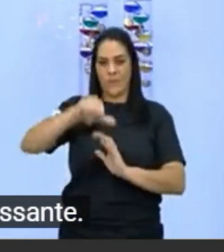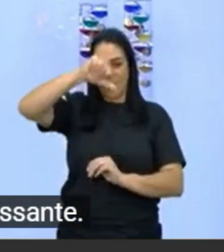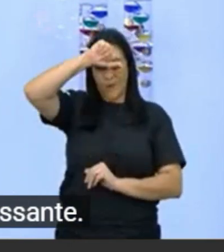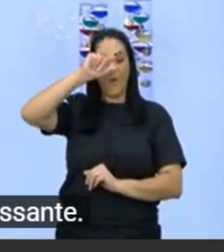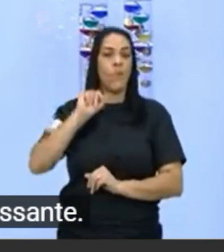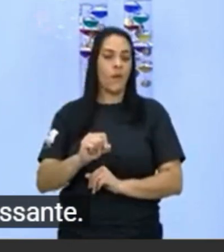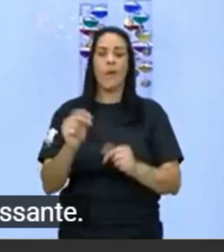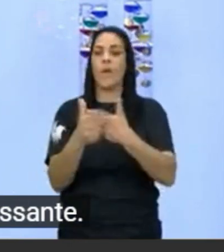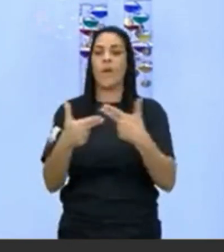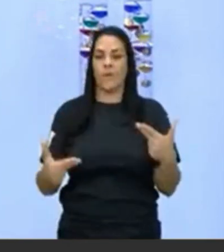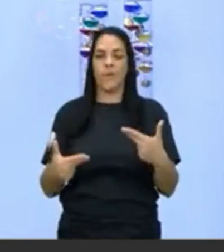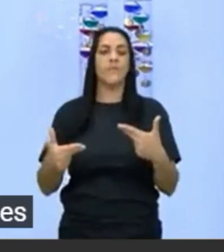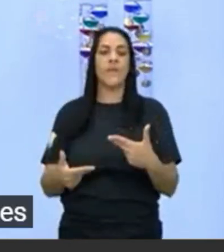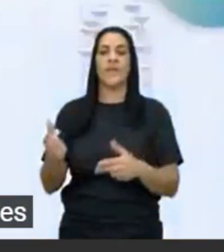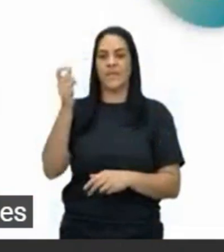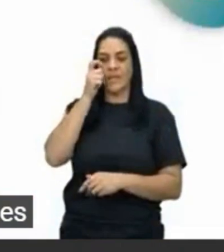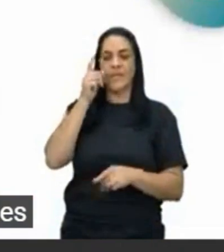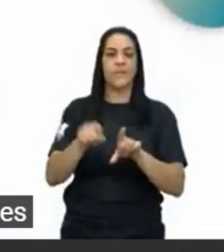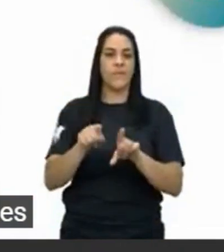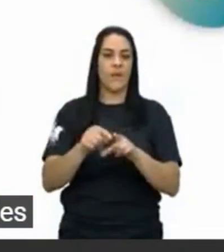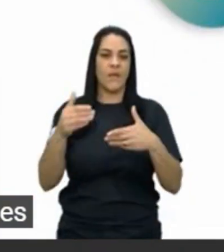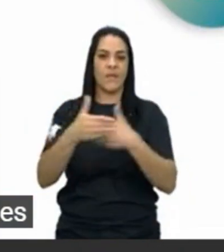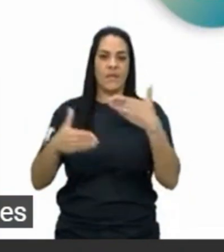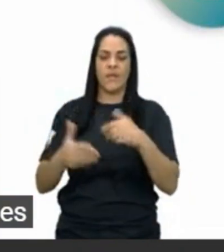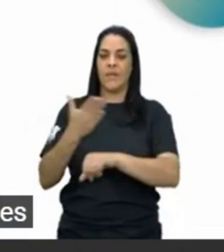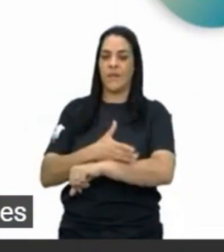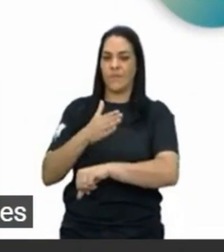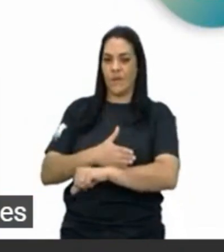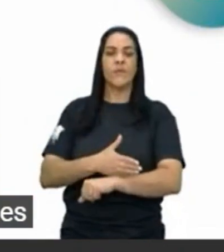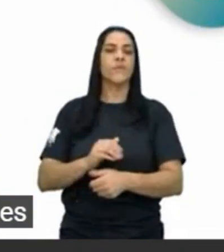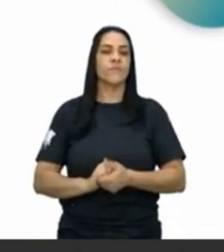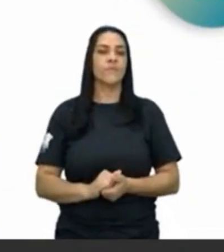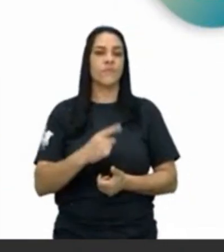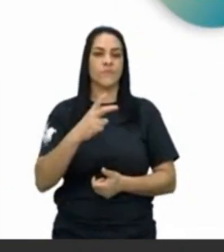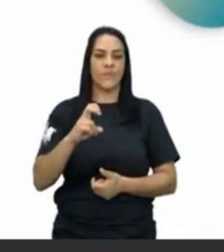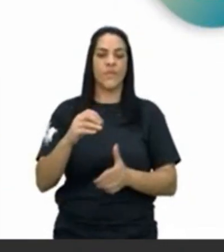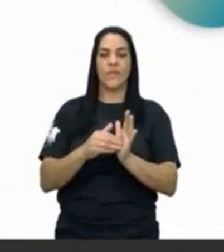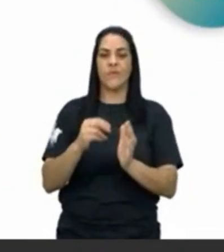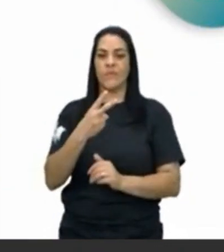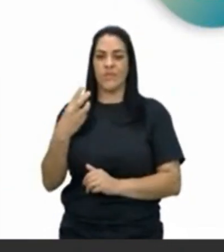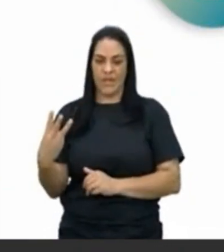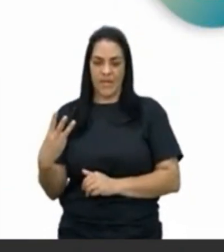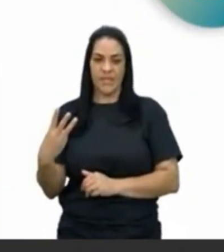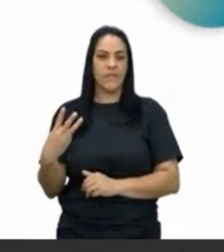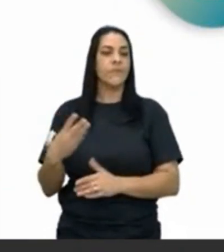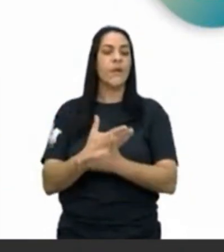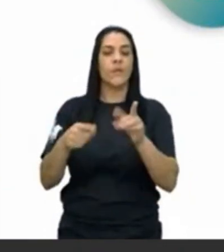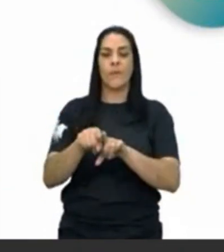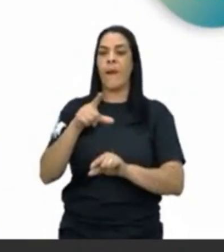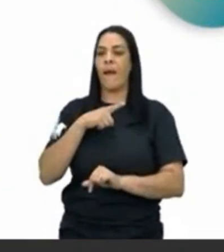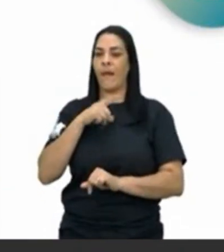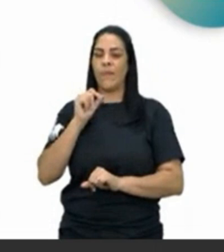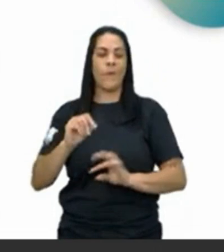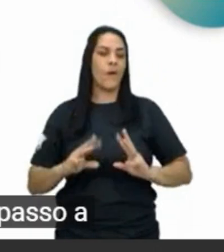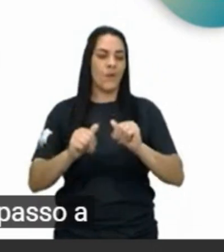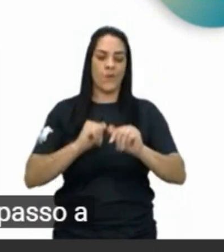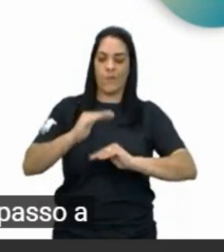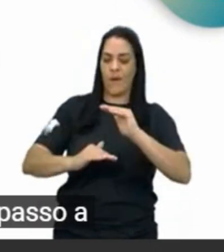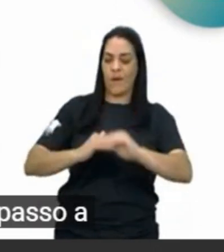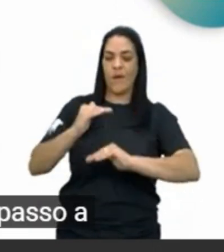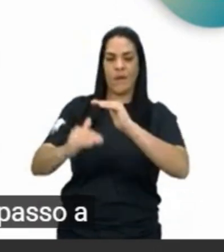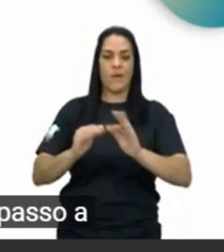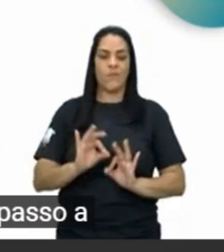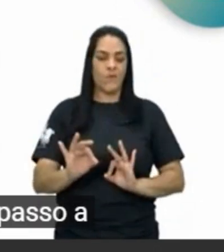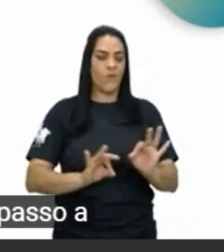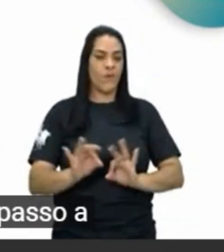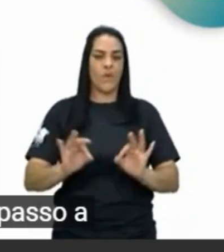protótipos, o que é algo bem interessante. Voltando aqui aos slides da parte prática, lá dos slides 15 até o 23, nós temos todo um passo a